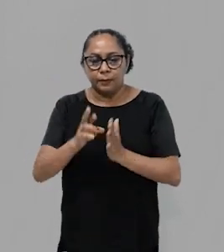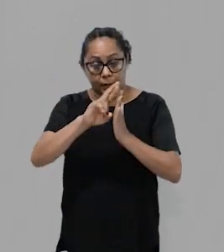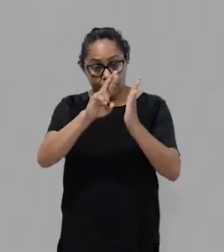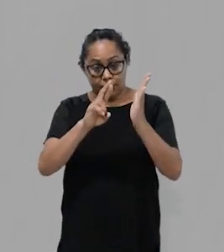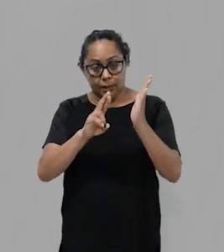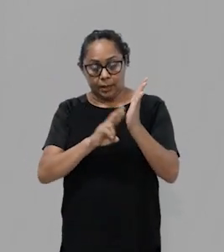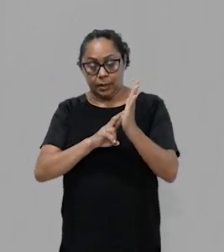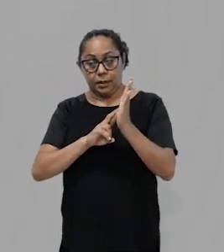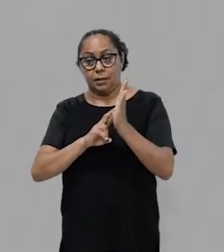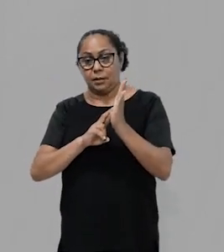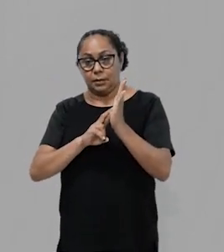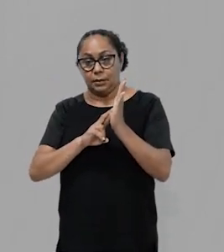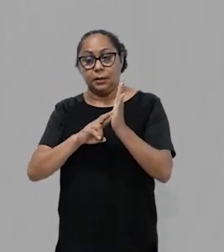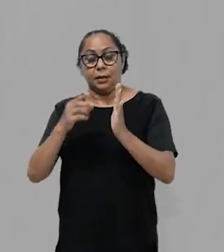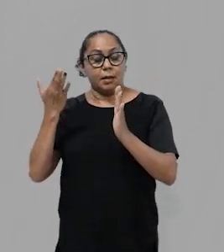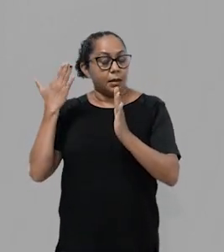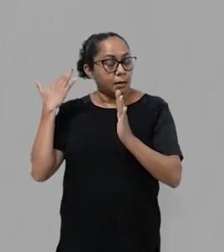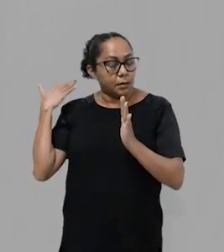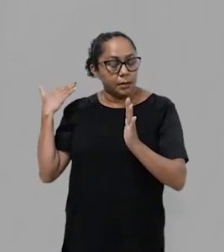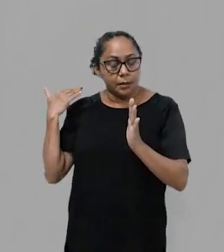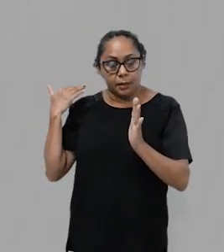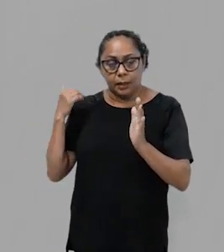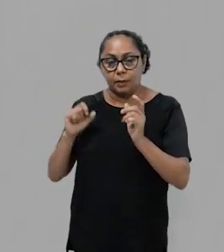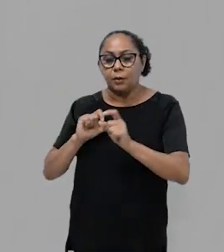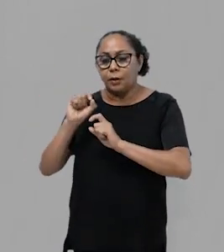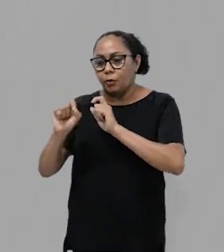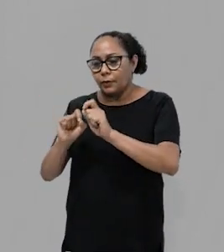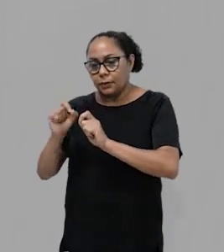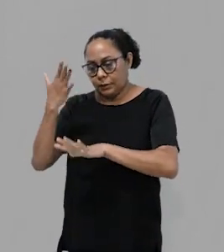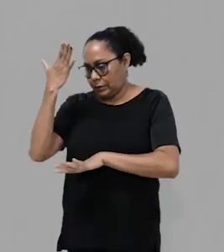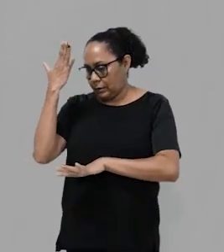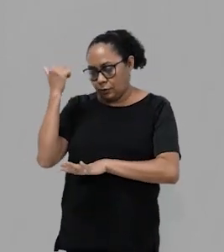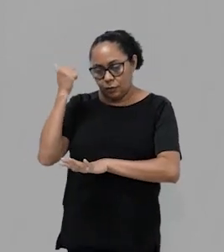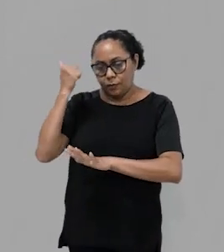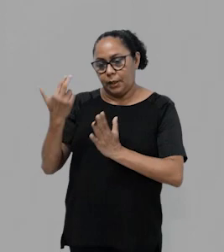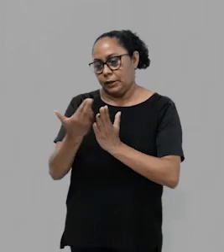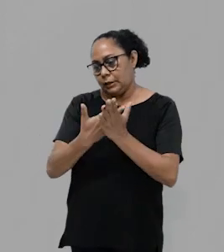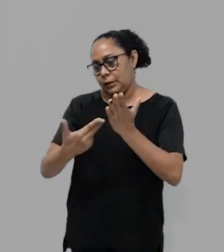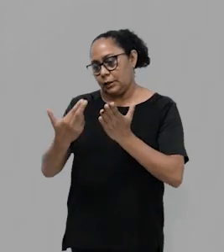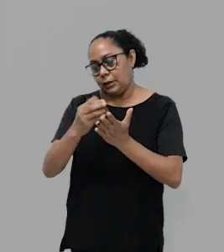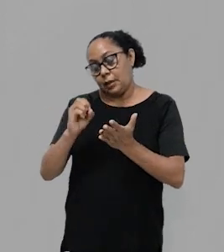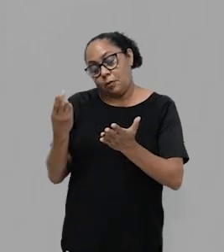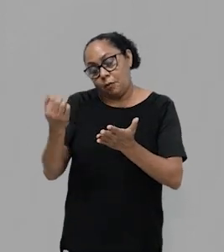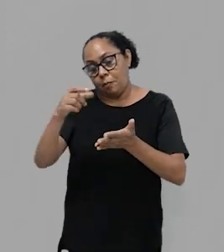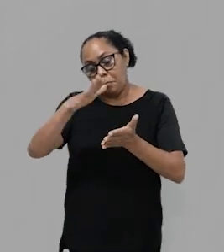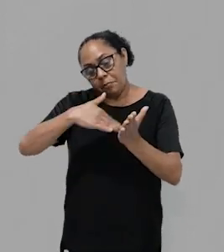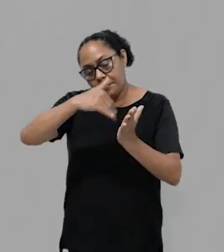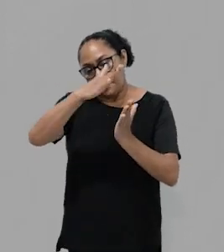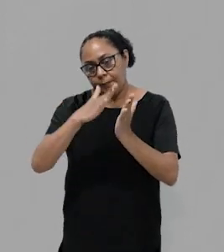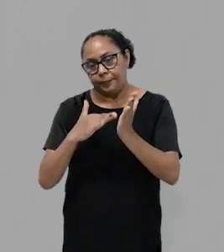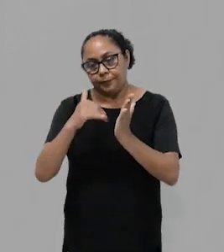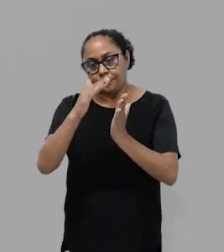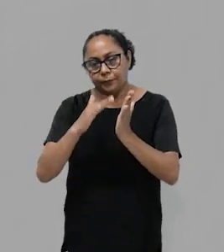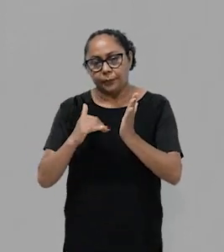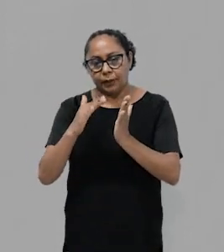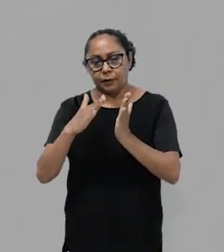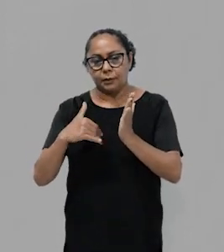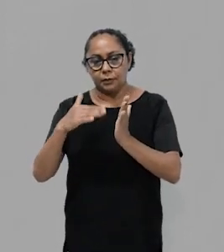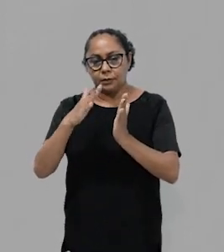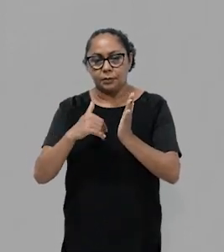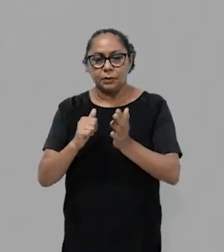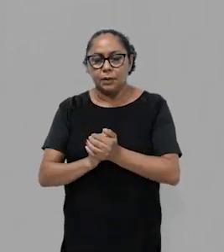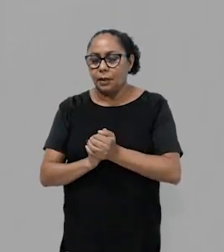uma imagem era como se você não soubesse desenhar ou pintar, mas a visão dele era uma visão crítica, né? Nessa fachada